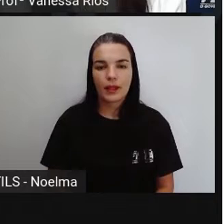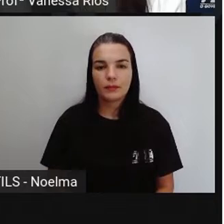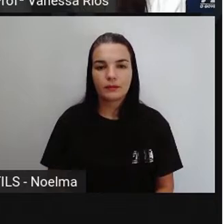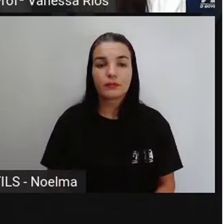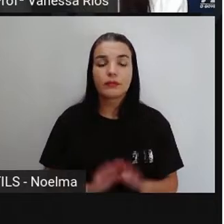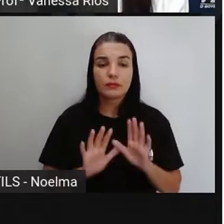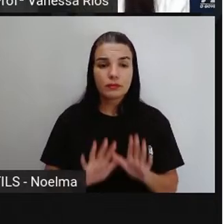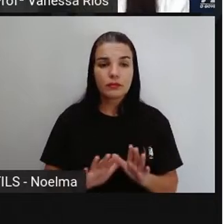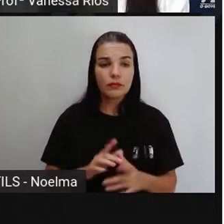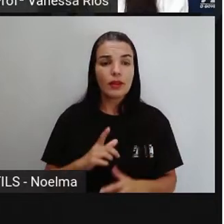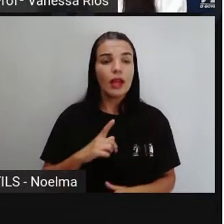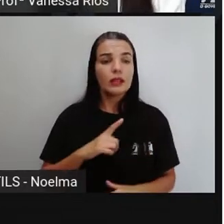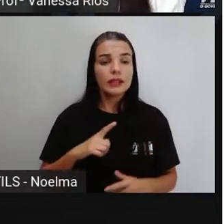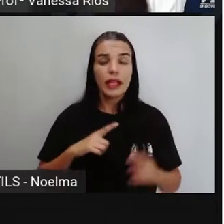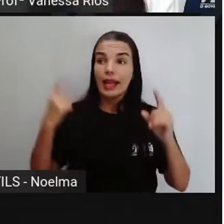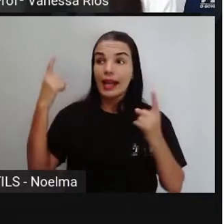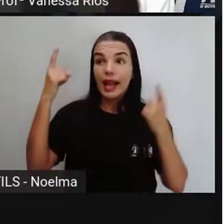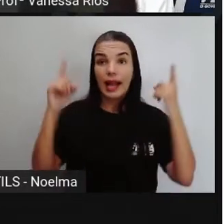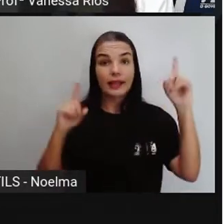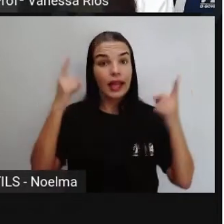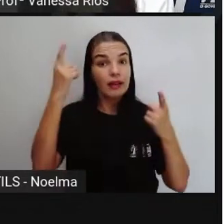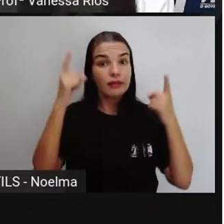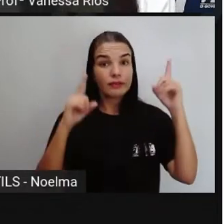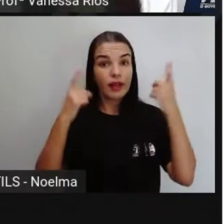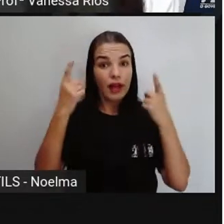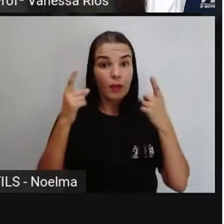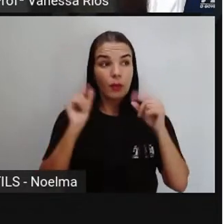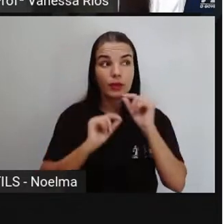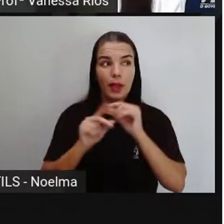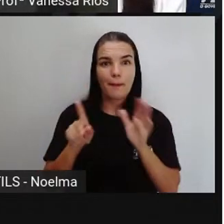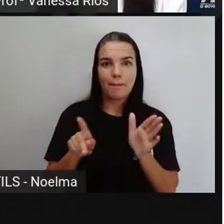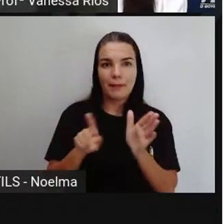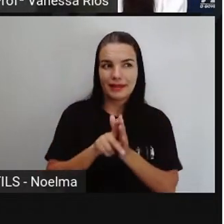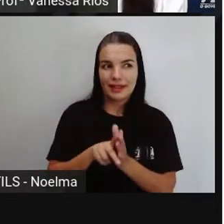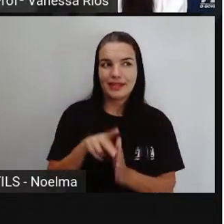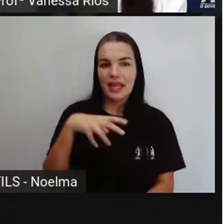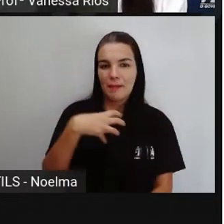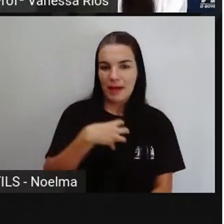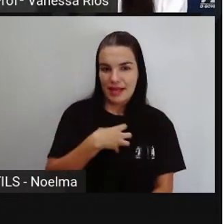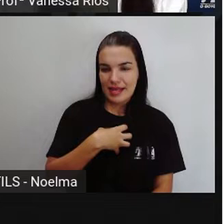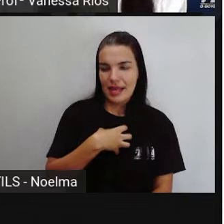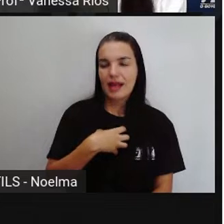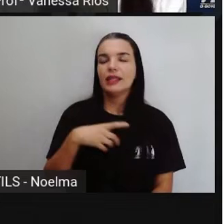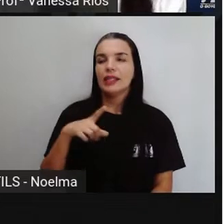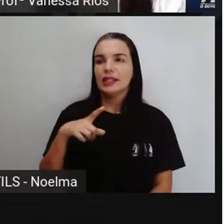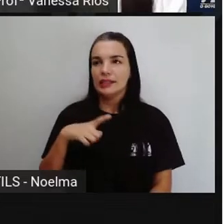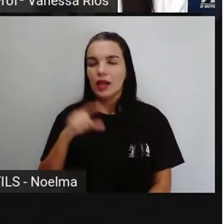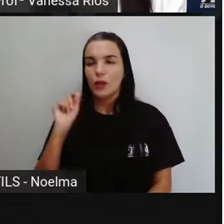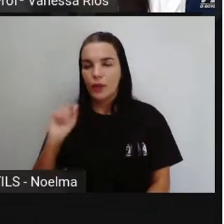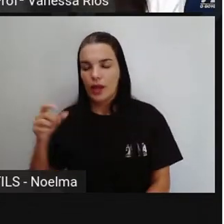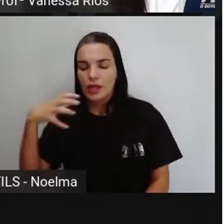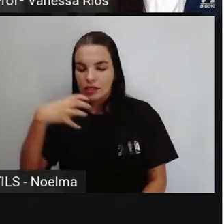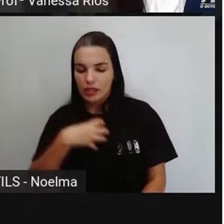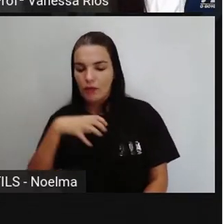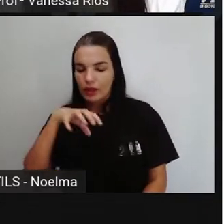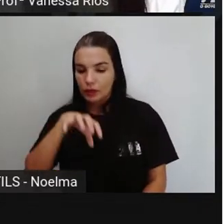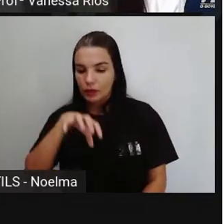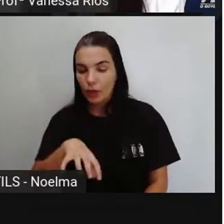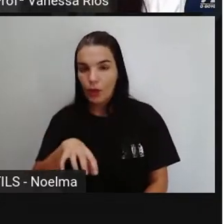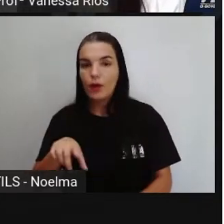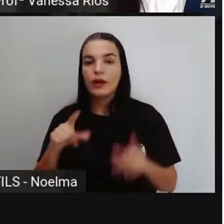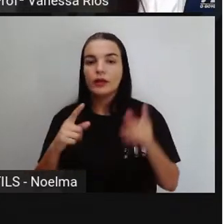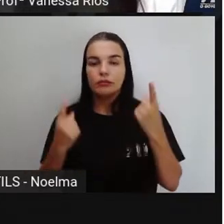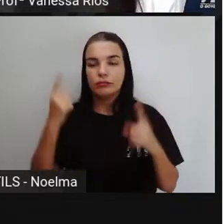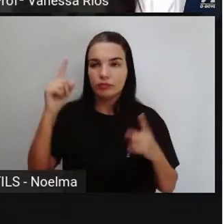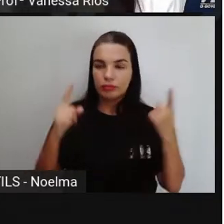Mas aí o carnaval é algo típico da Bahia, que acontece com os trios elétricos em Salvador, mas acontece